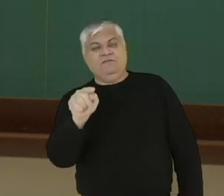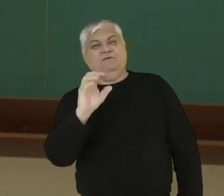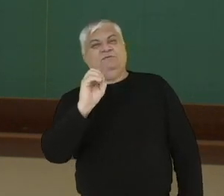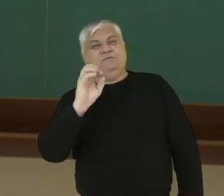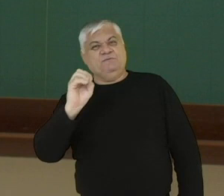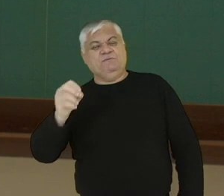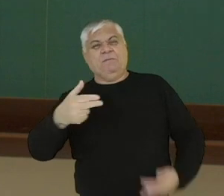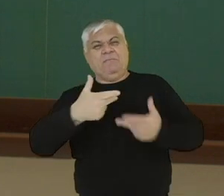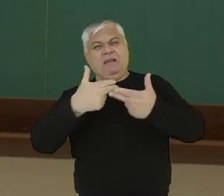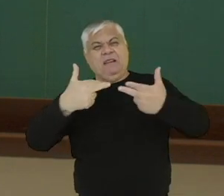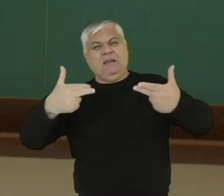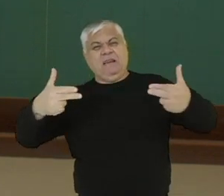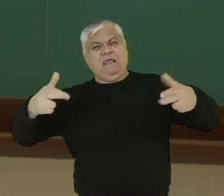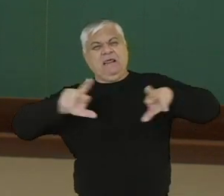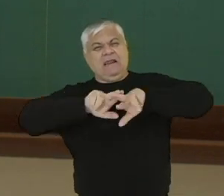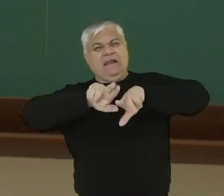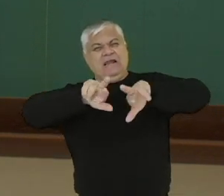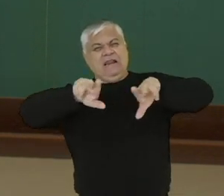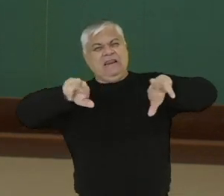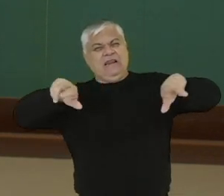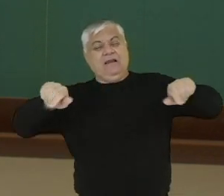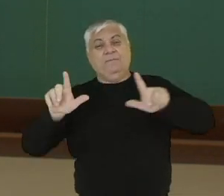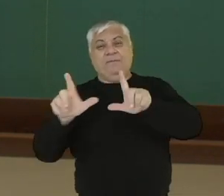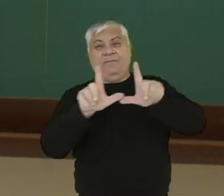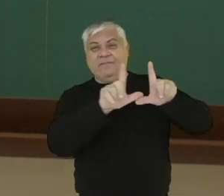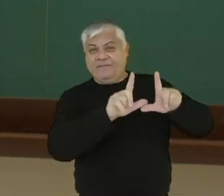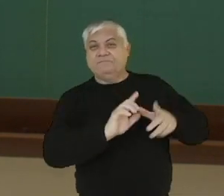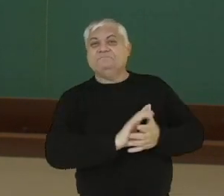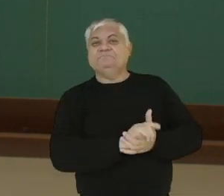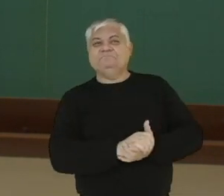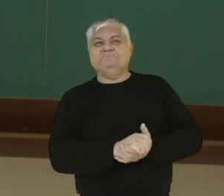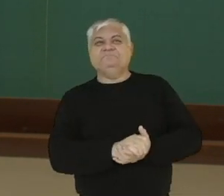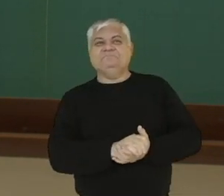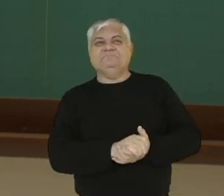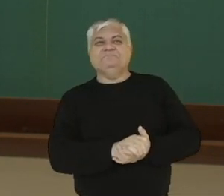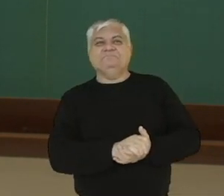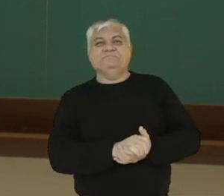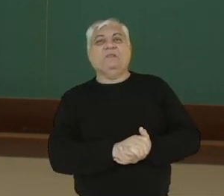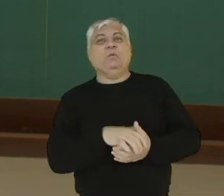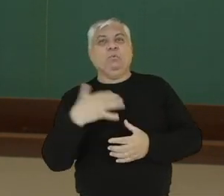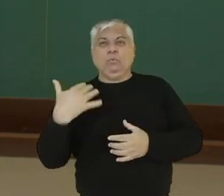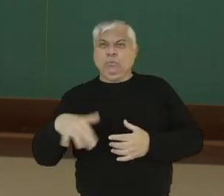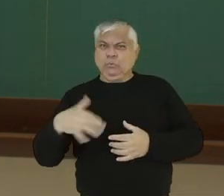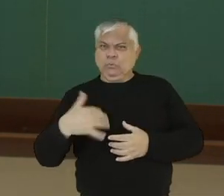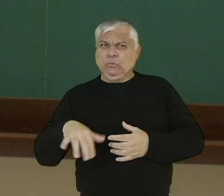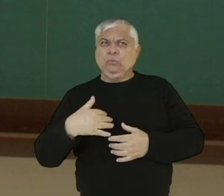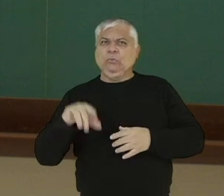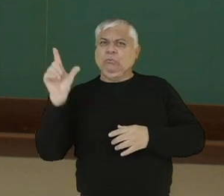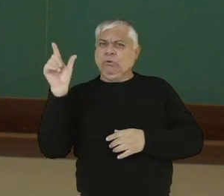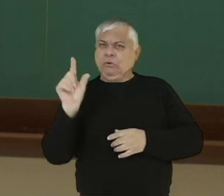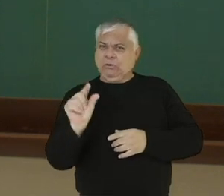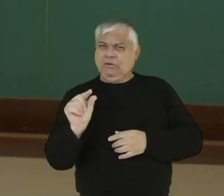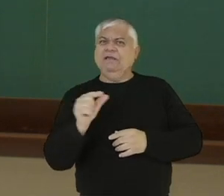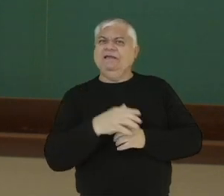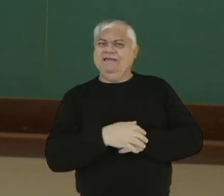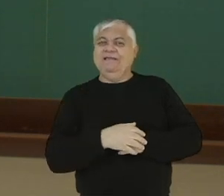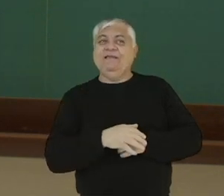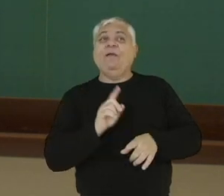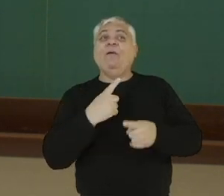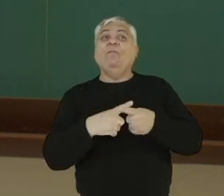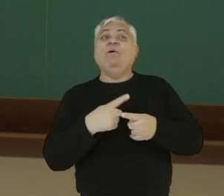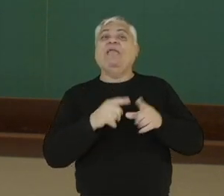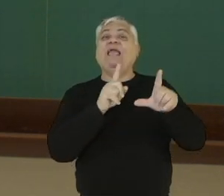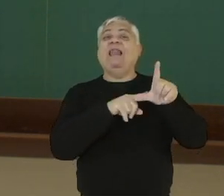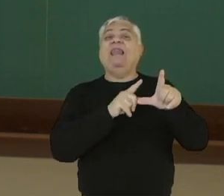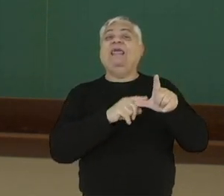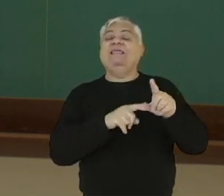175.760.000 placas diferentes. Né? Então, é uma quantidade bem reduzida, porque o número de opções de